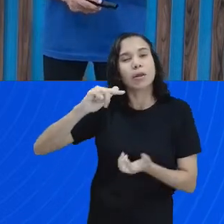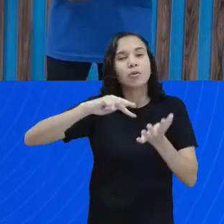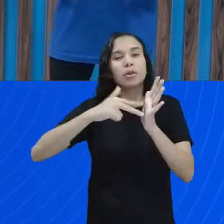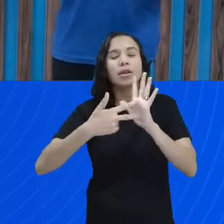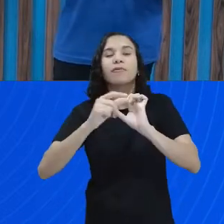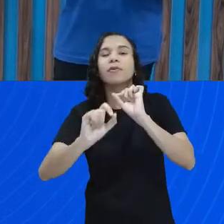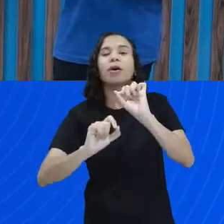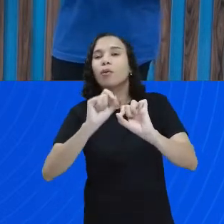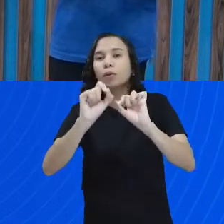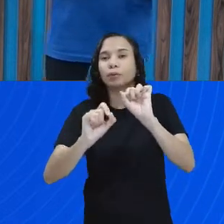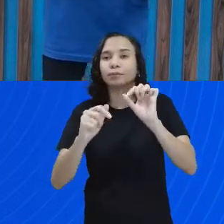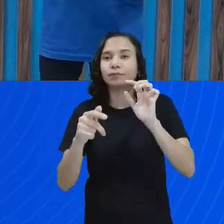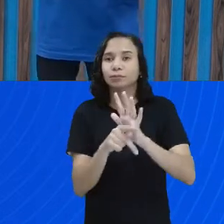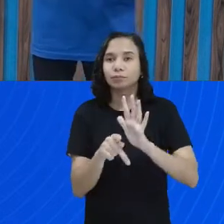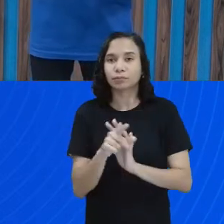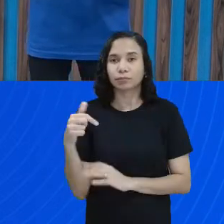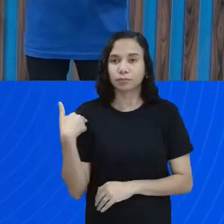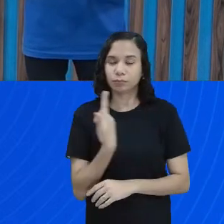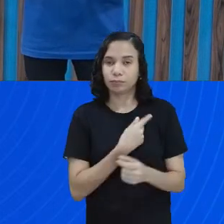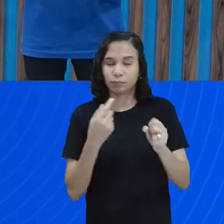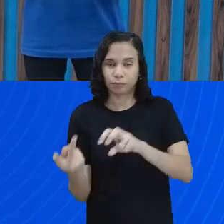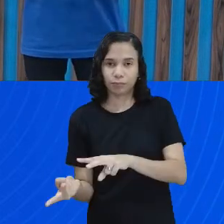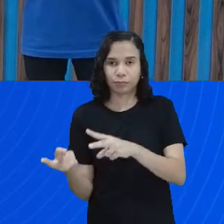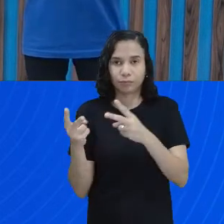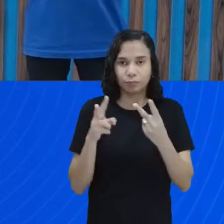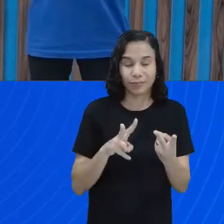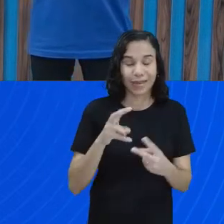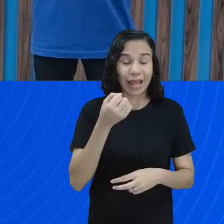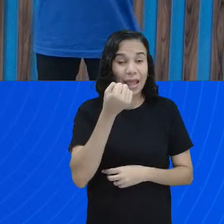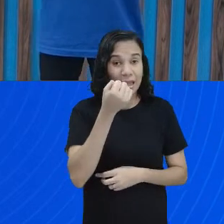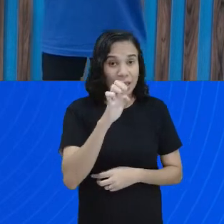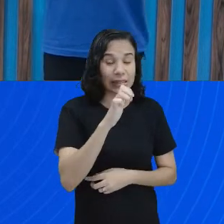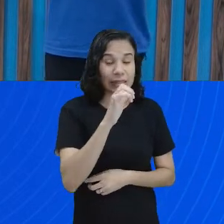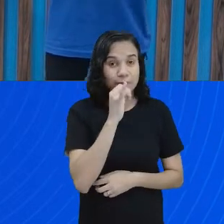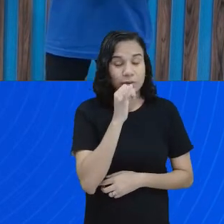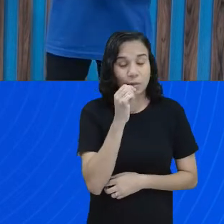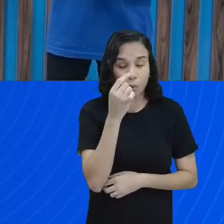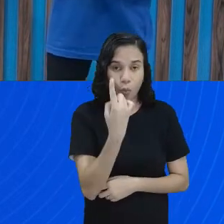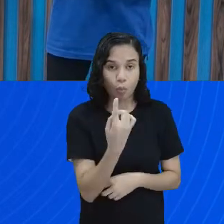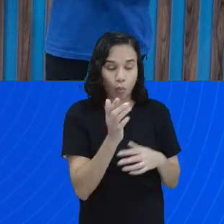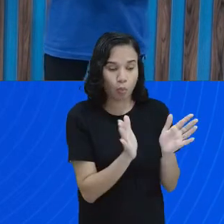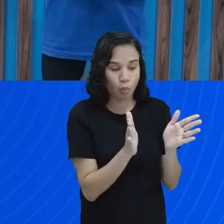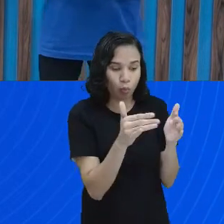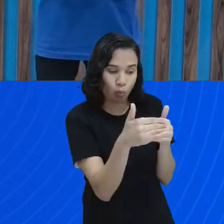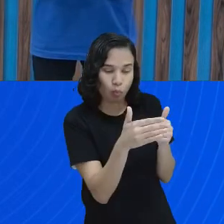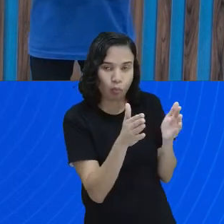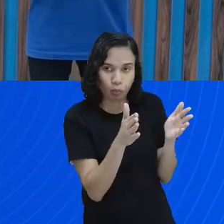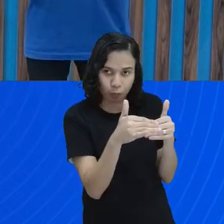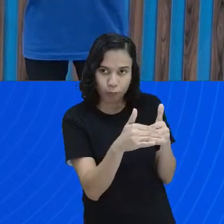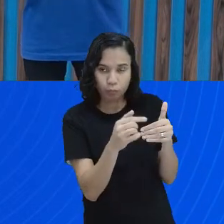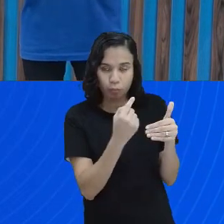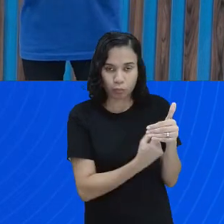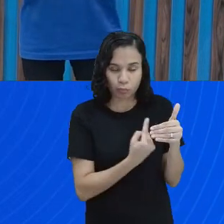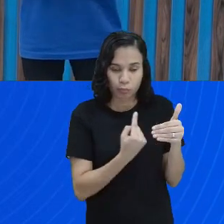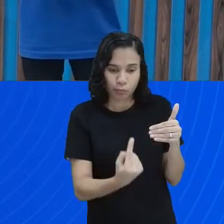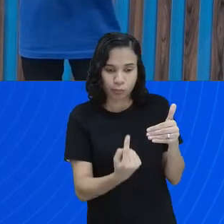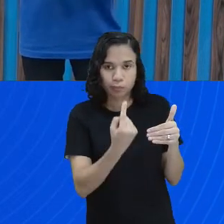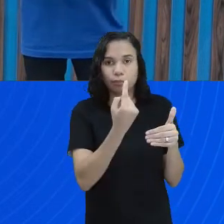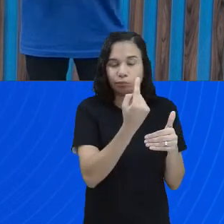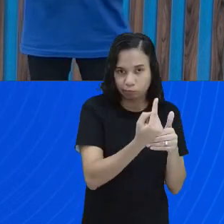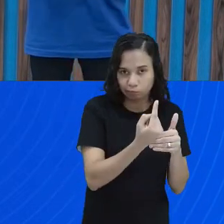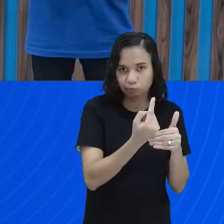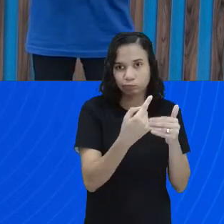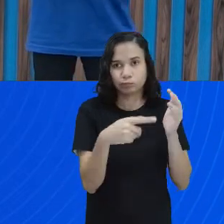quanto? A gente vai fazer essa conversão aí, ó. Se eu sei que eu tenho um cubo específico, tem um lado 1 centímetro, 1